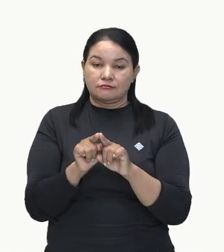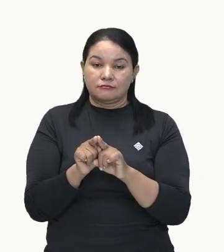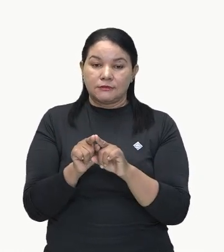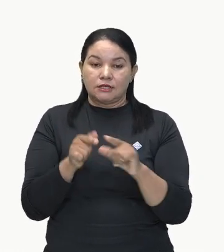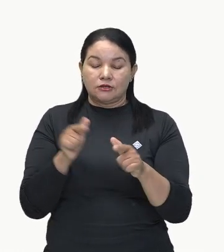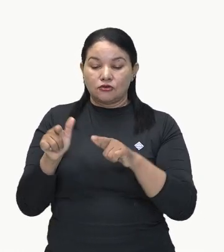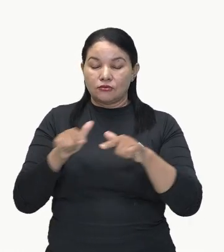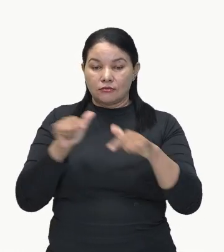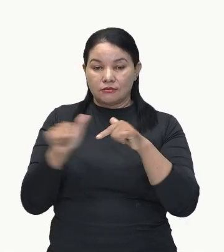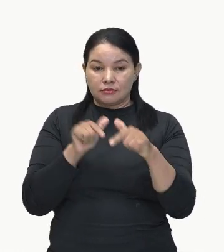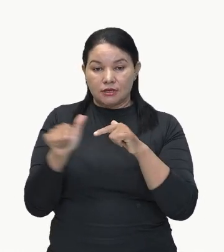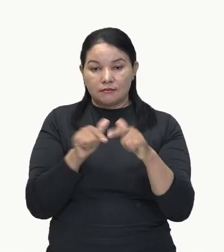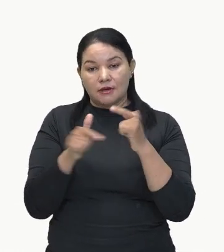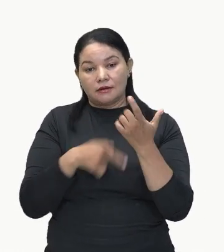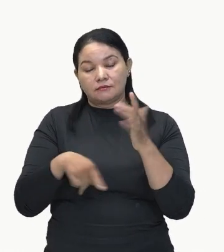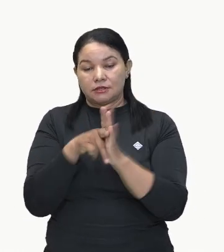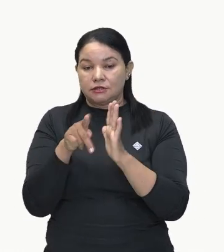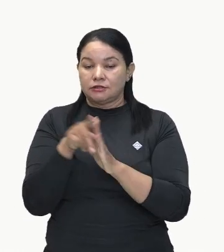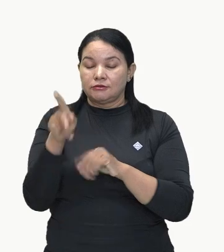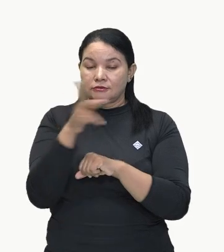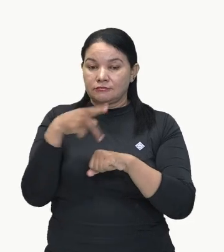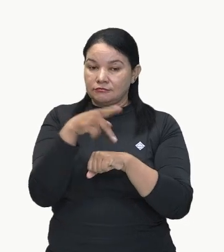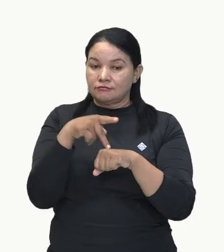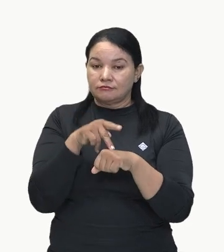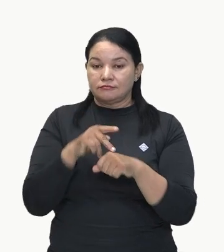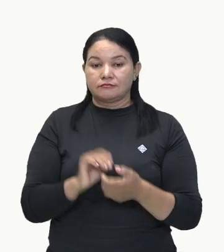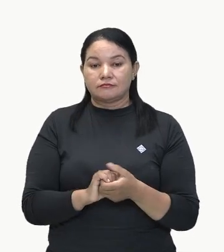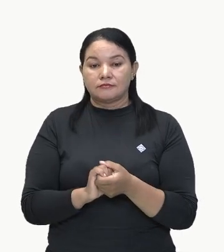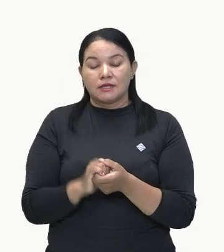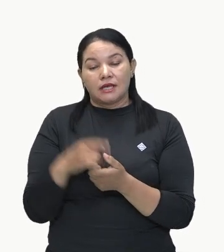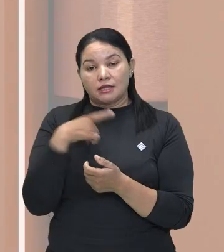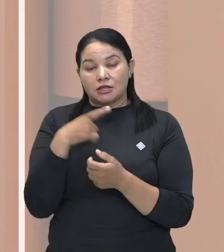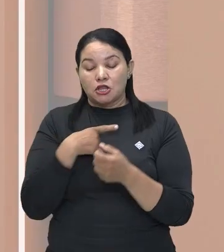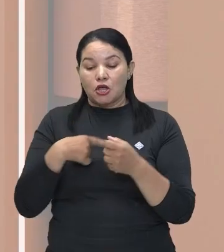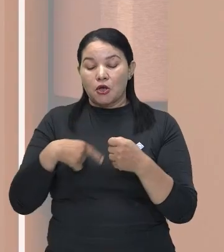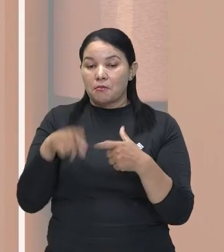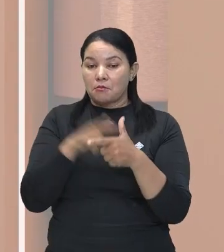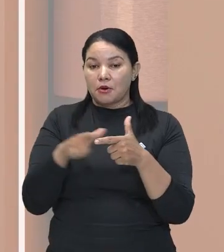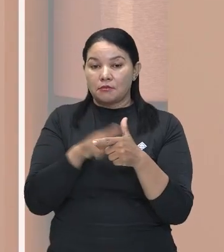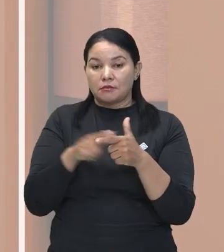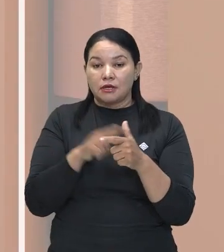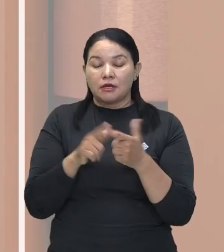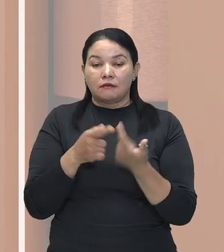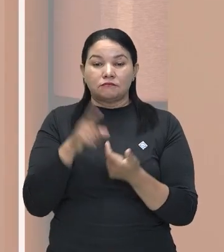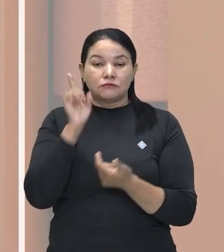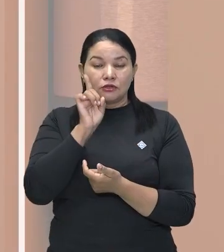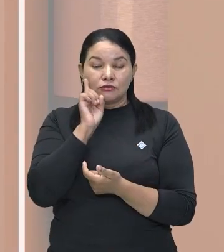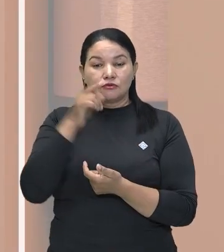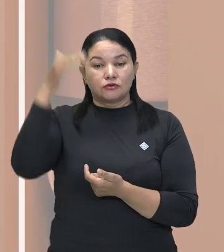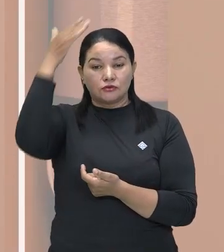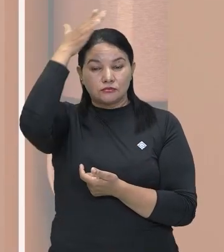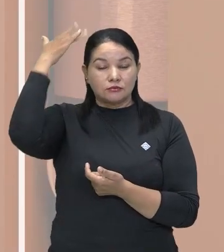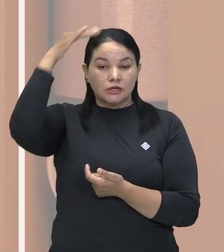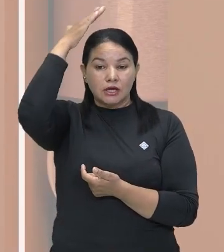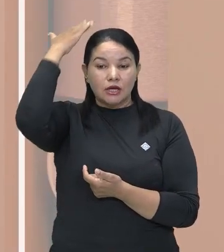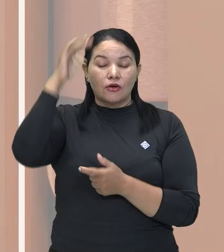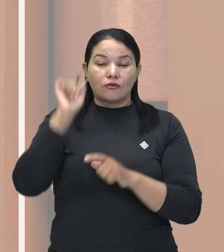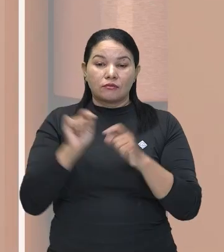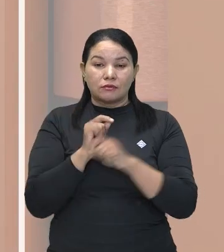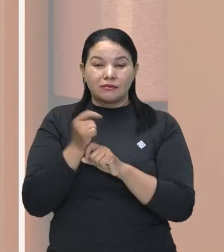de trabalho no seu próprio país. A gente teve ali um problema entre Estados Unidos e México, onde a população a indústria